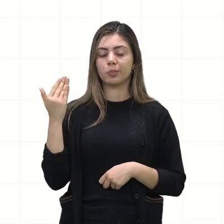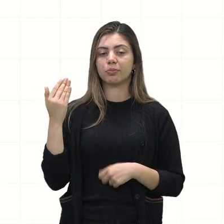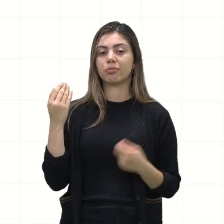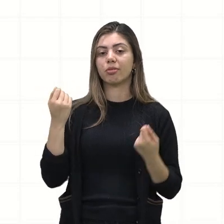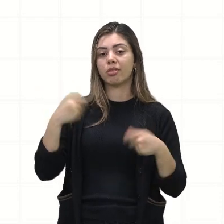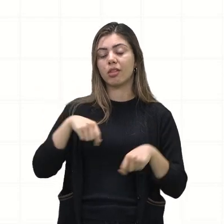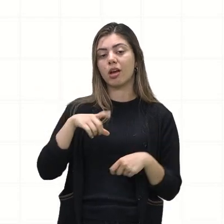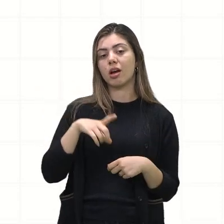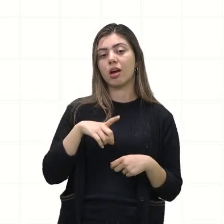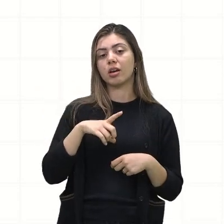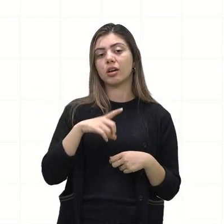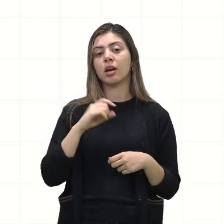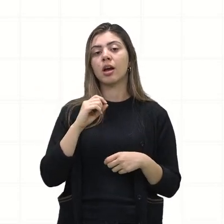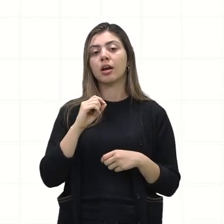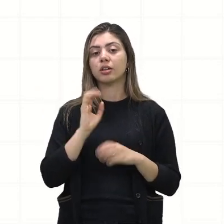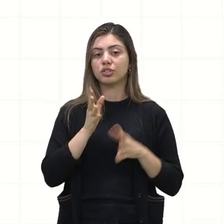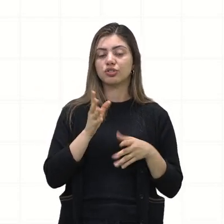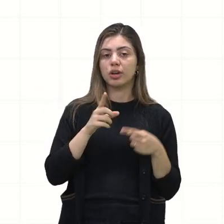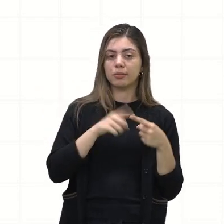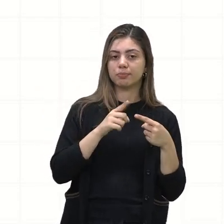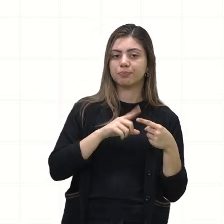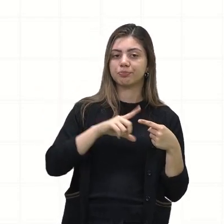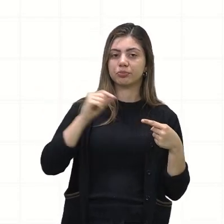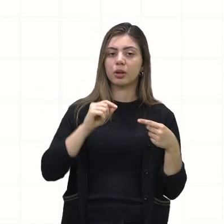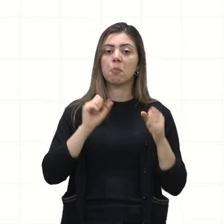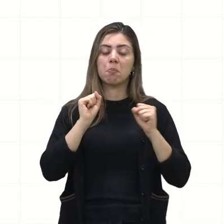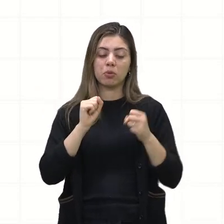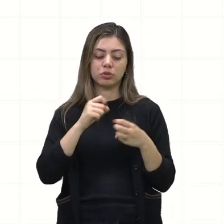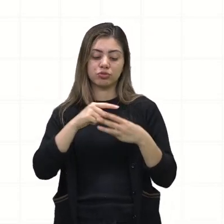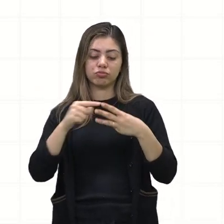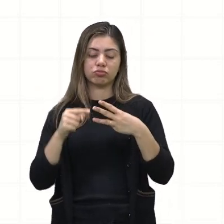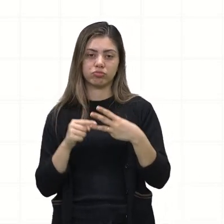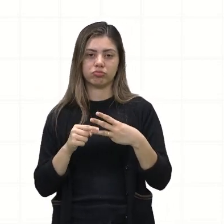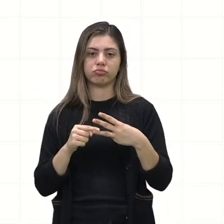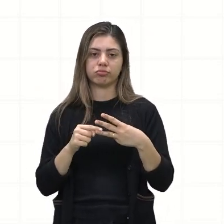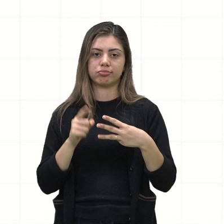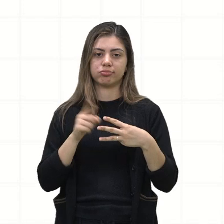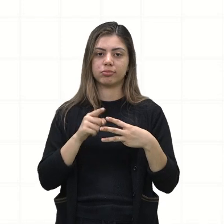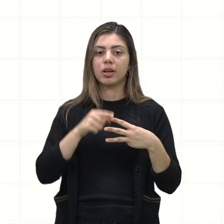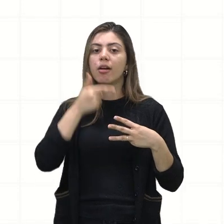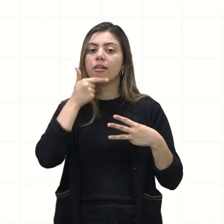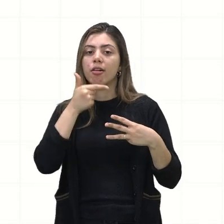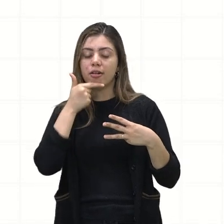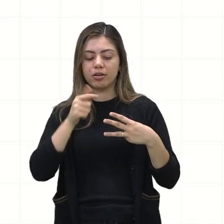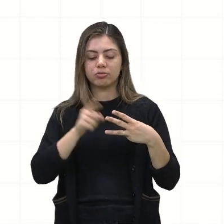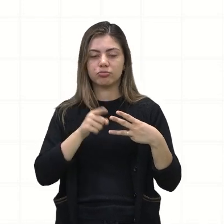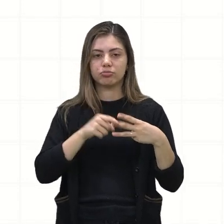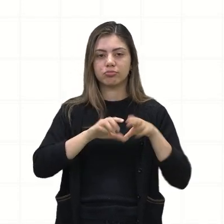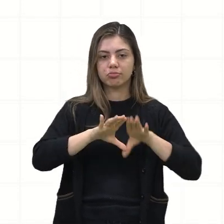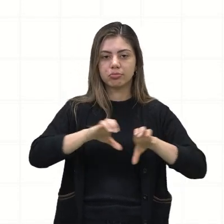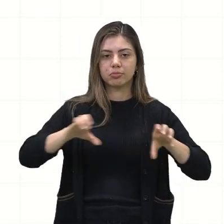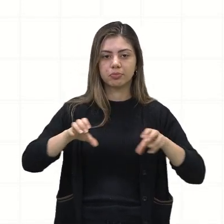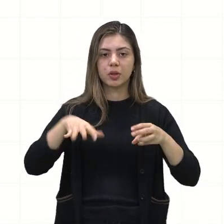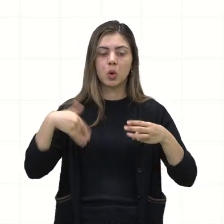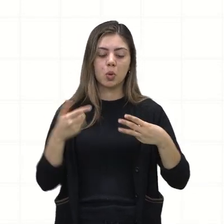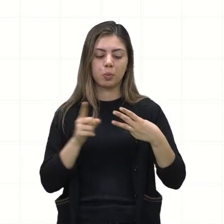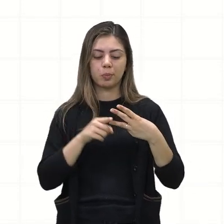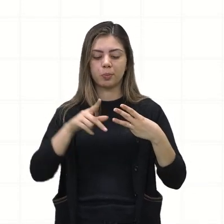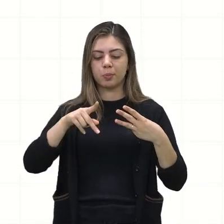ele pode escolher se quer de queijo, de calabresa ou se quer